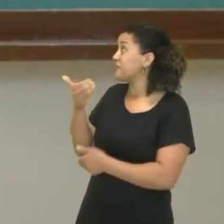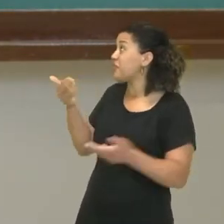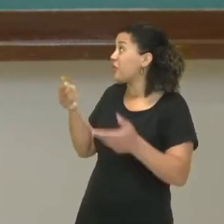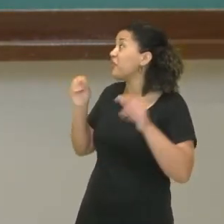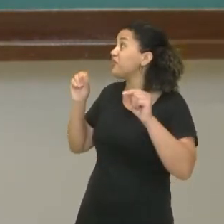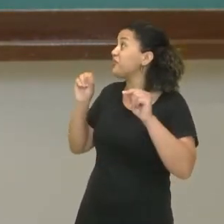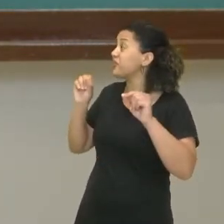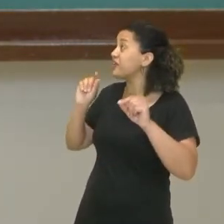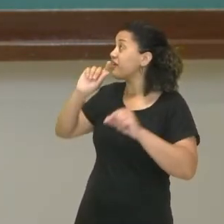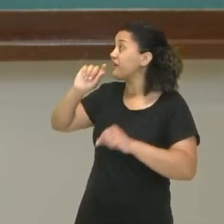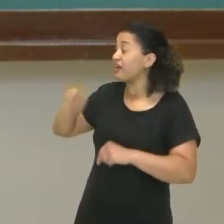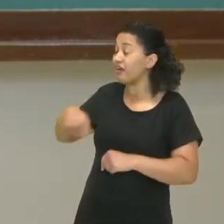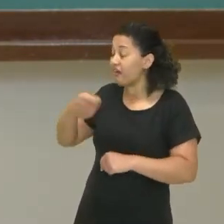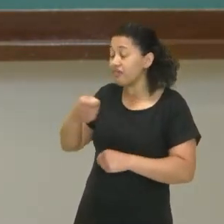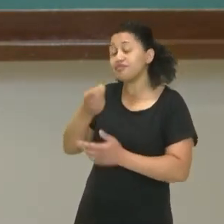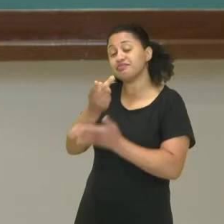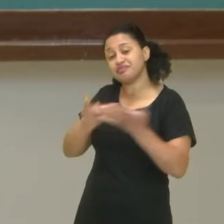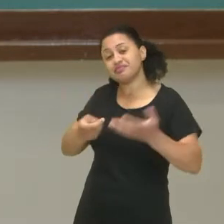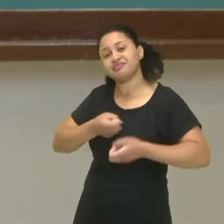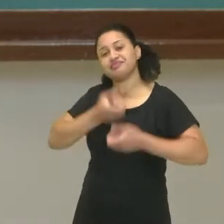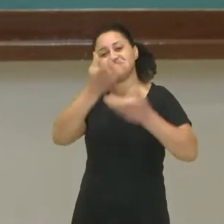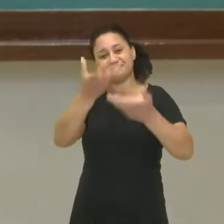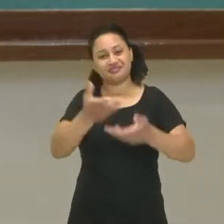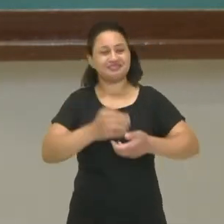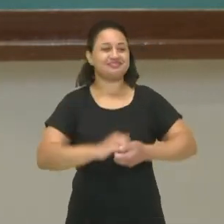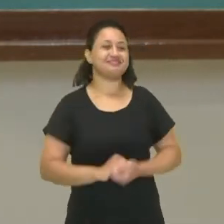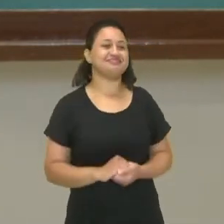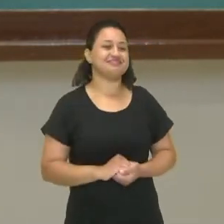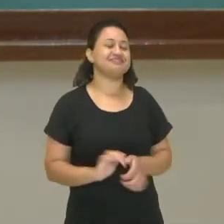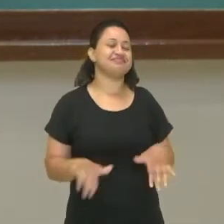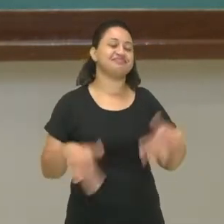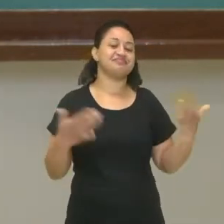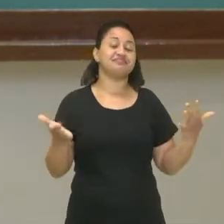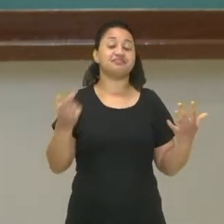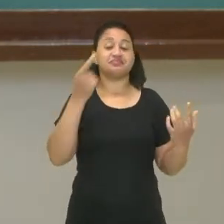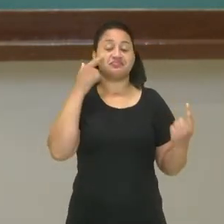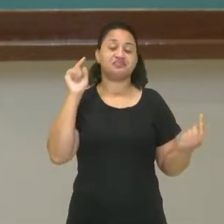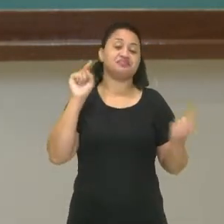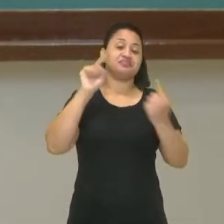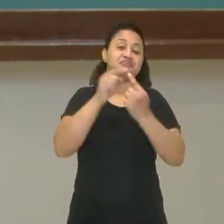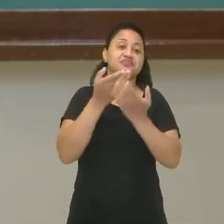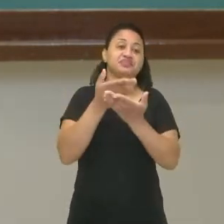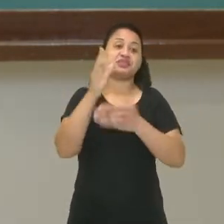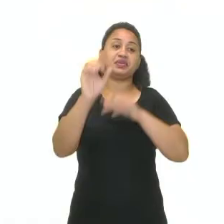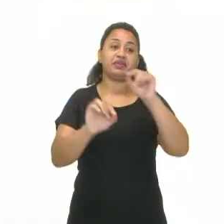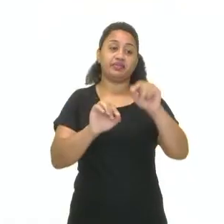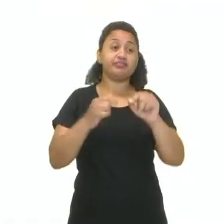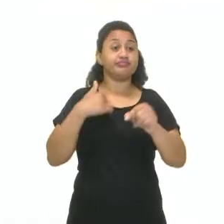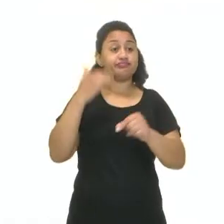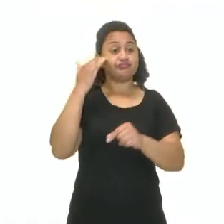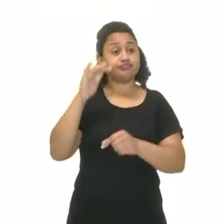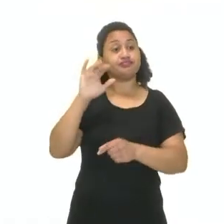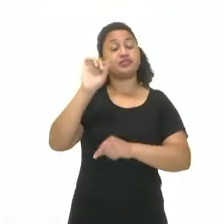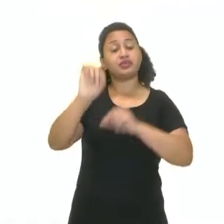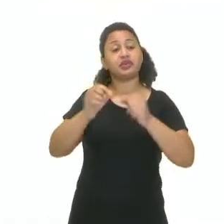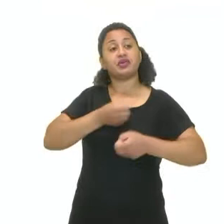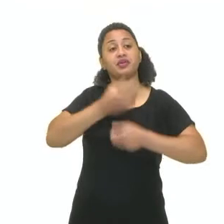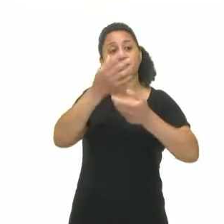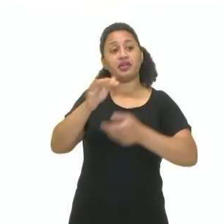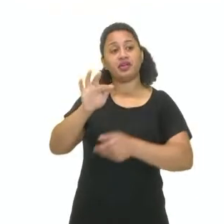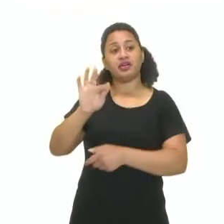para poema? Ótimo! Então, nós vamos aos objetivos da aula, que são interpretar um poema de Francisco à